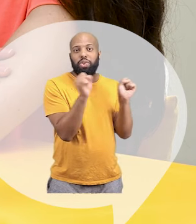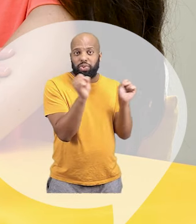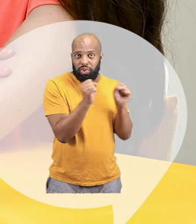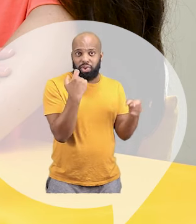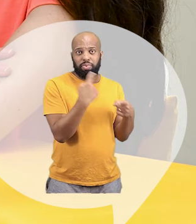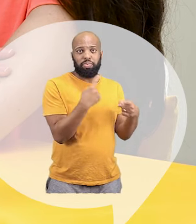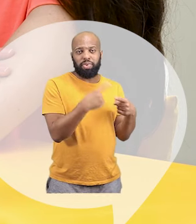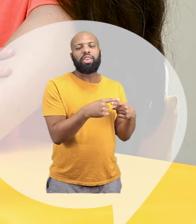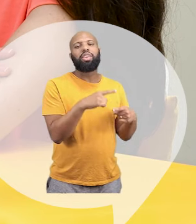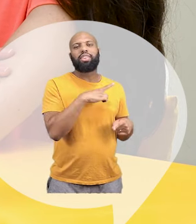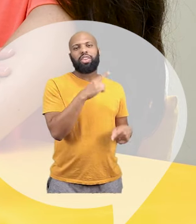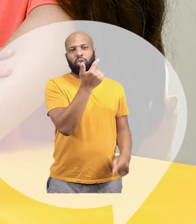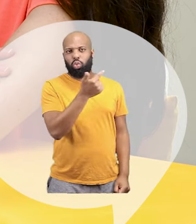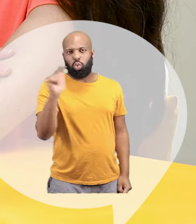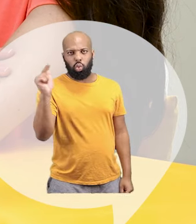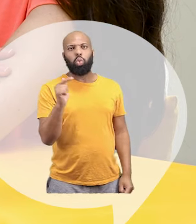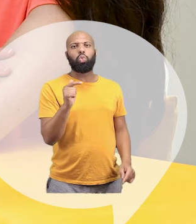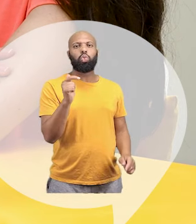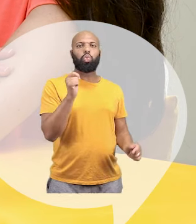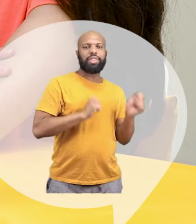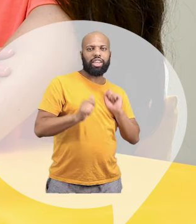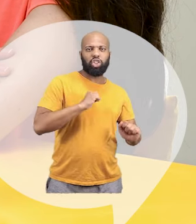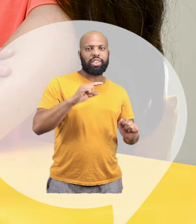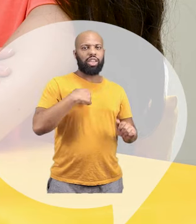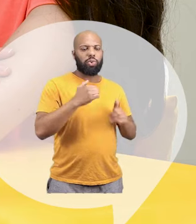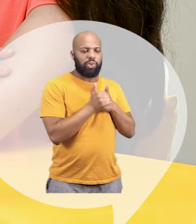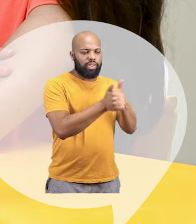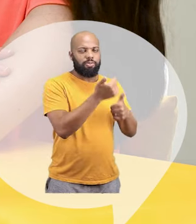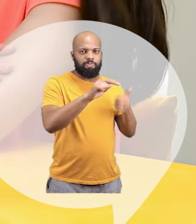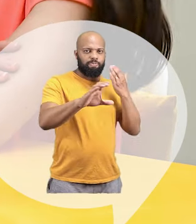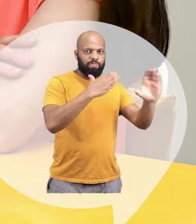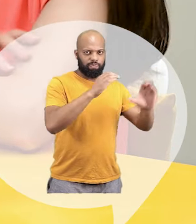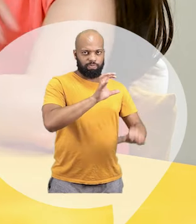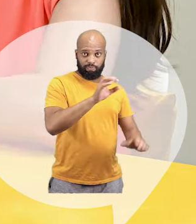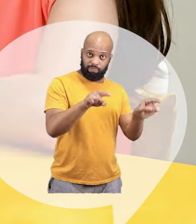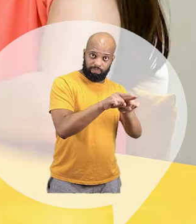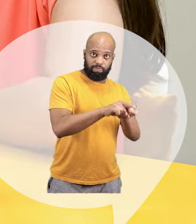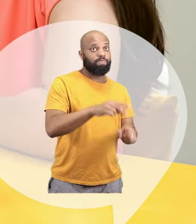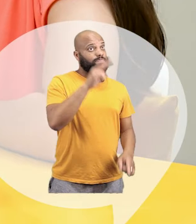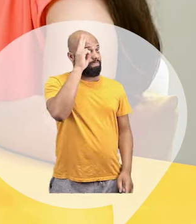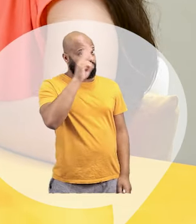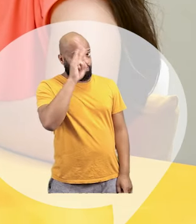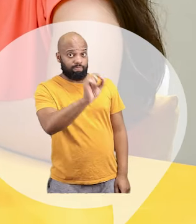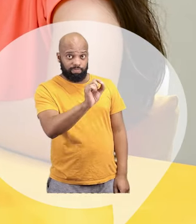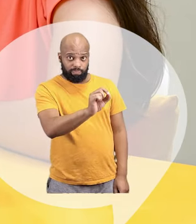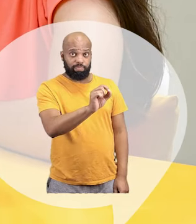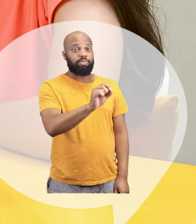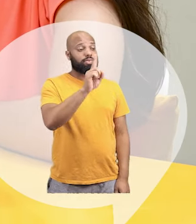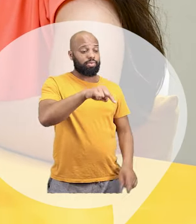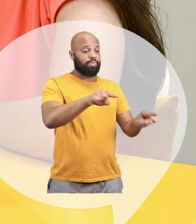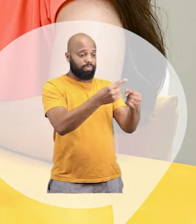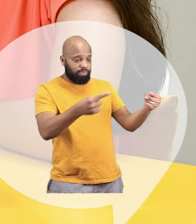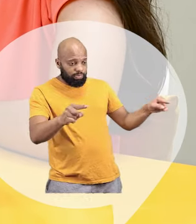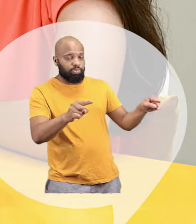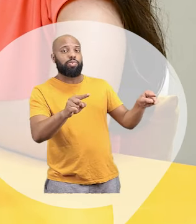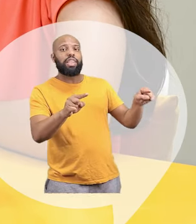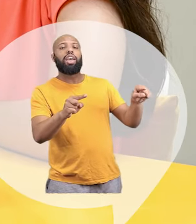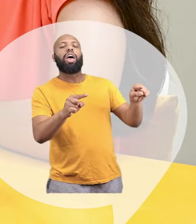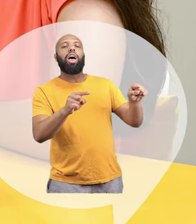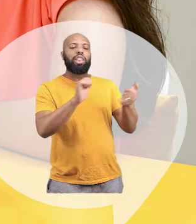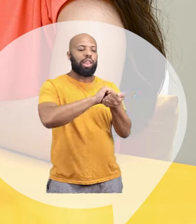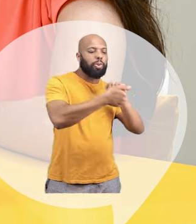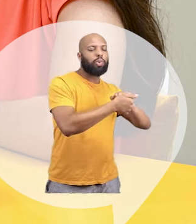eu adoro e até os outros artistas que eu sigo as cantoras é isso é história que música que tem